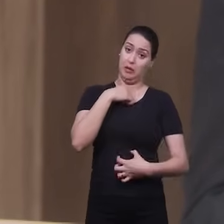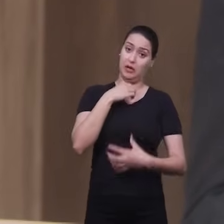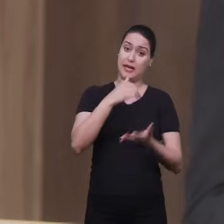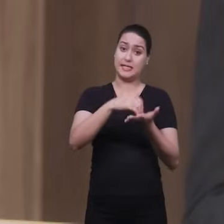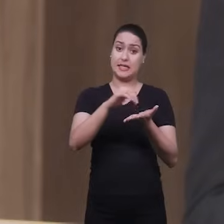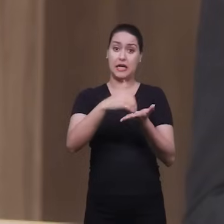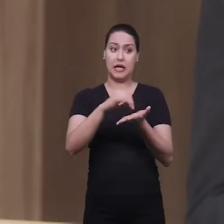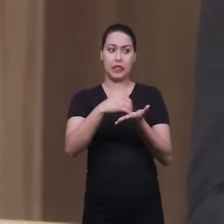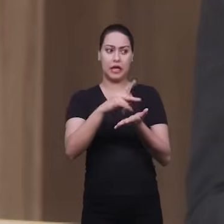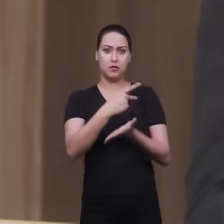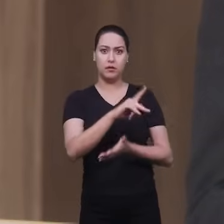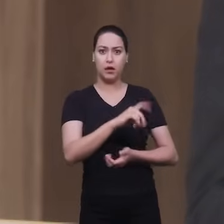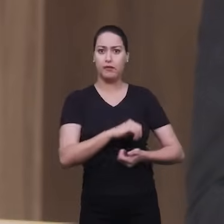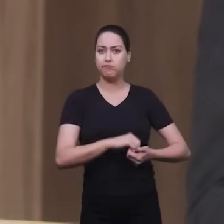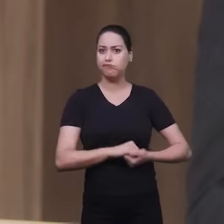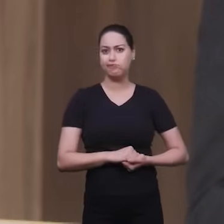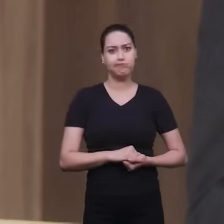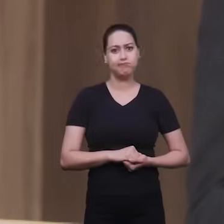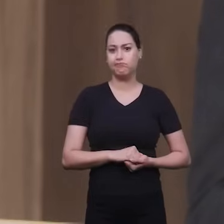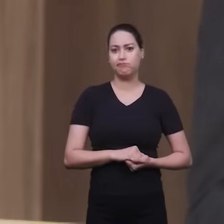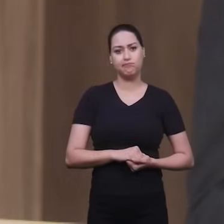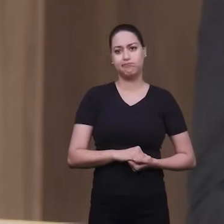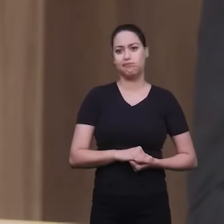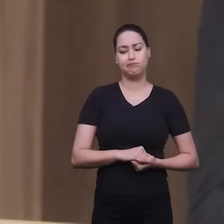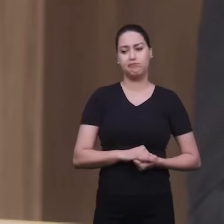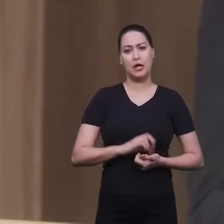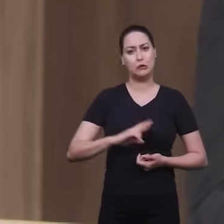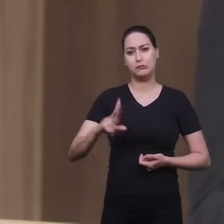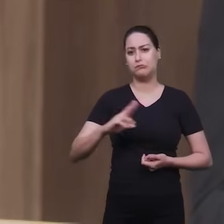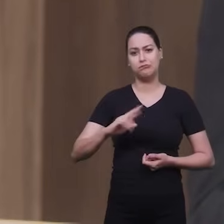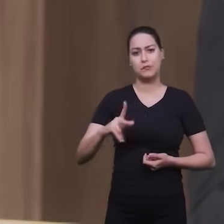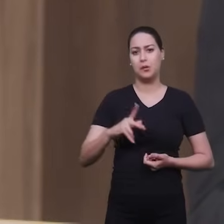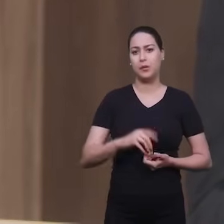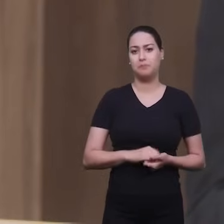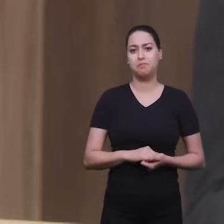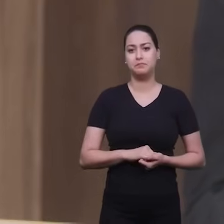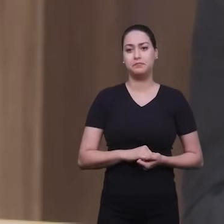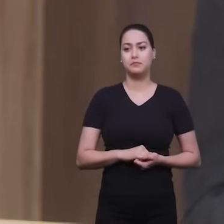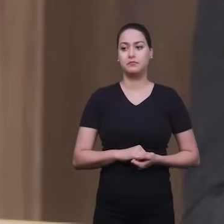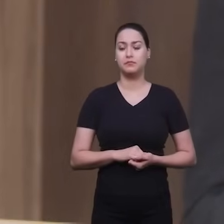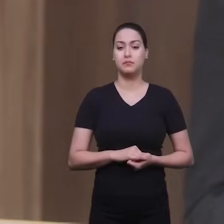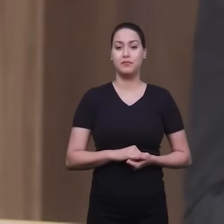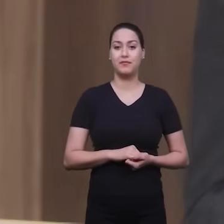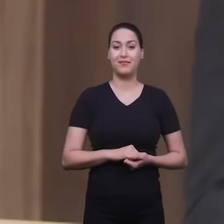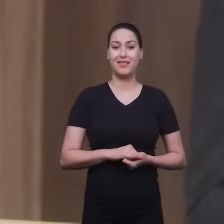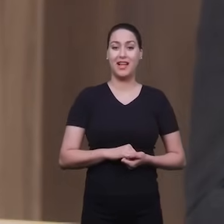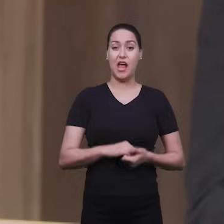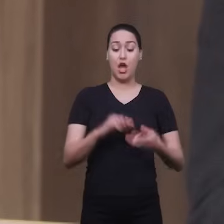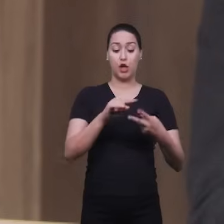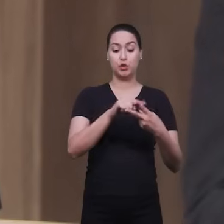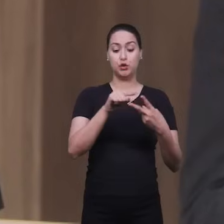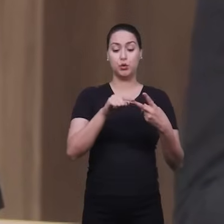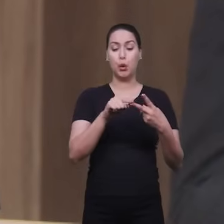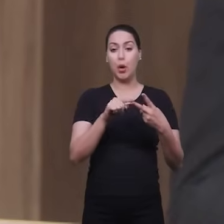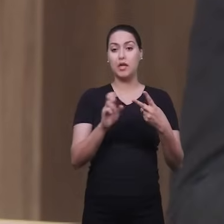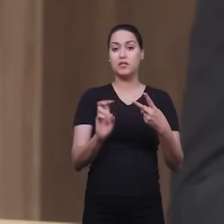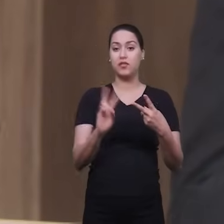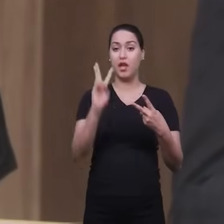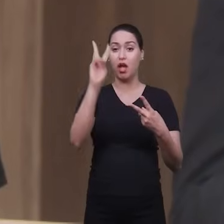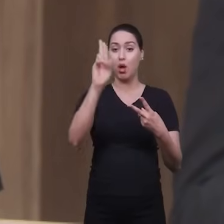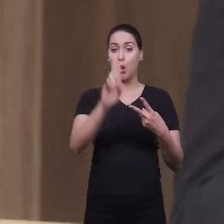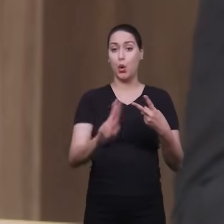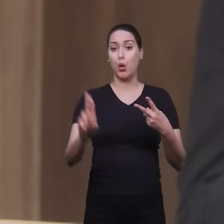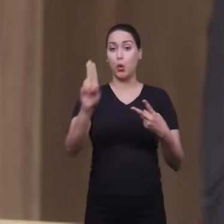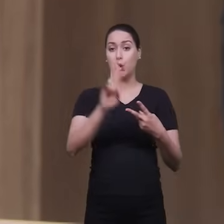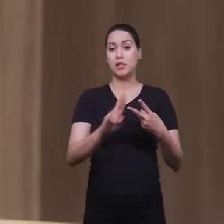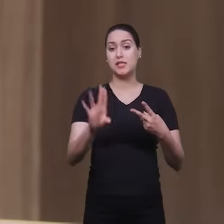usa nesse texto aquele usa-me e Ágape ou seja usa duas vezes o filho é o amor é filial amor